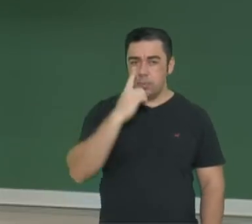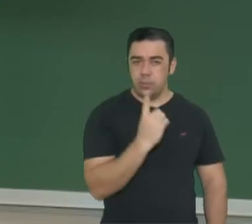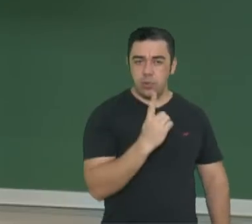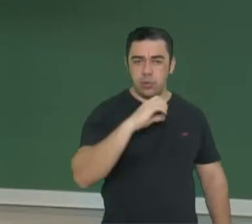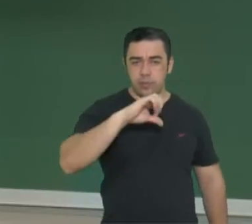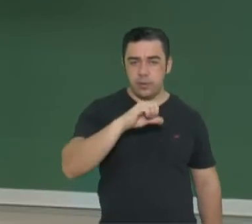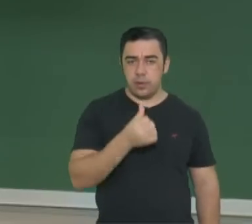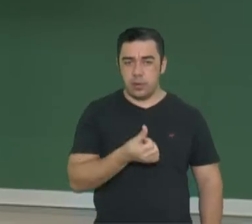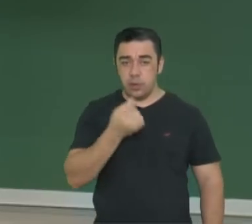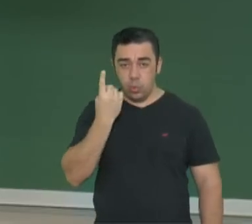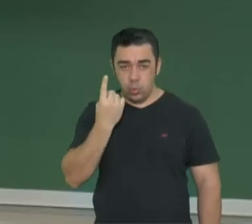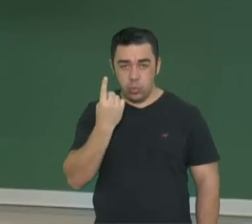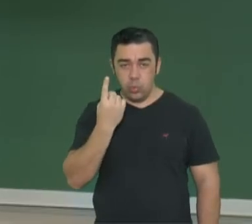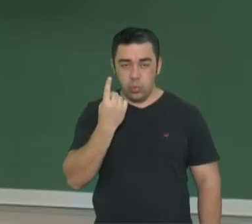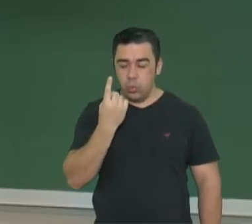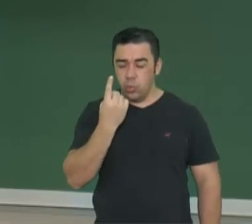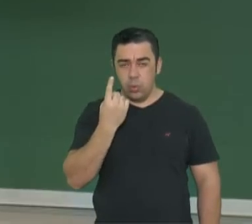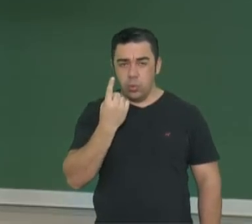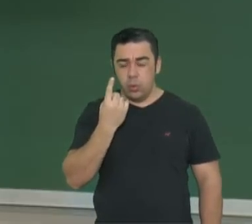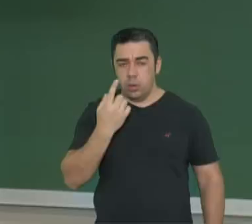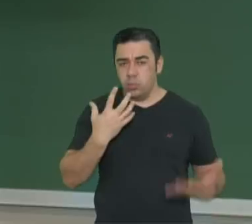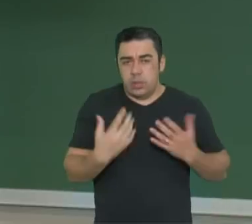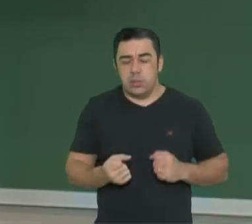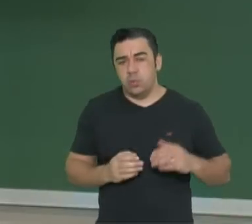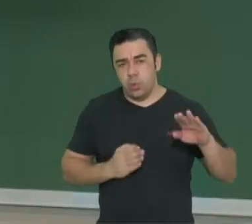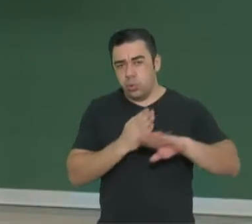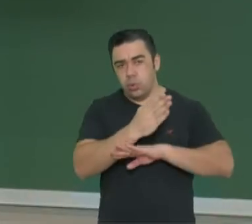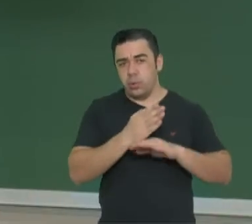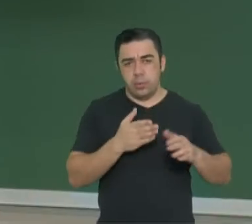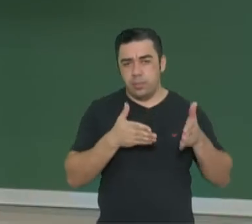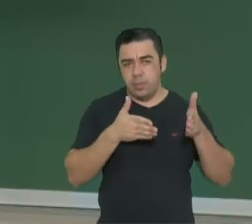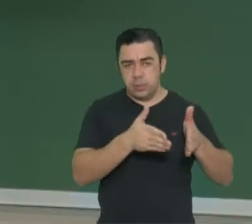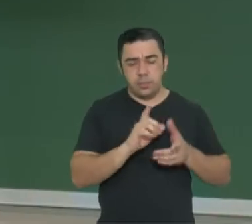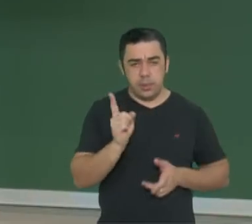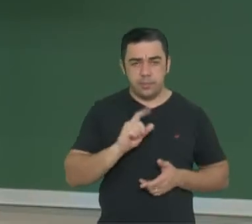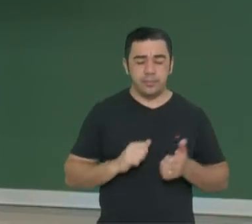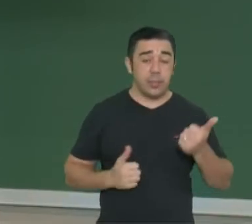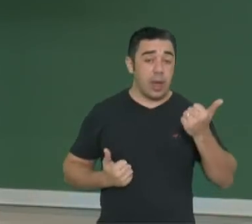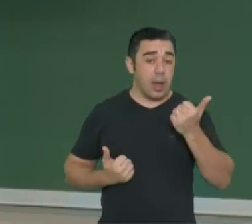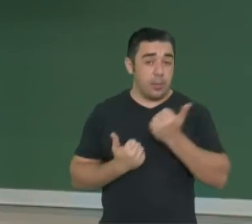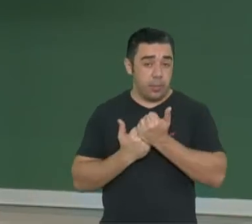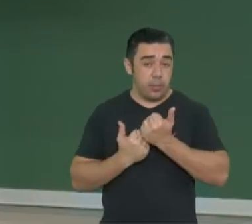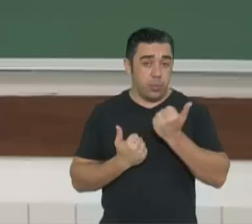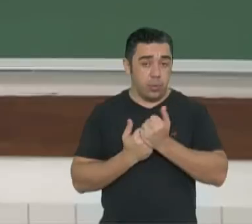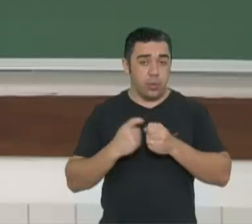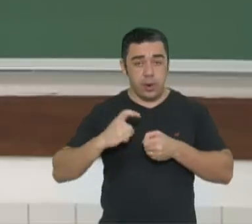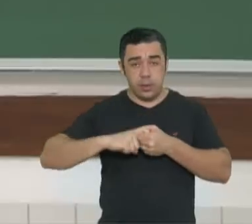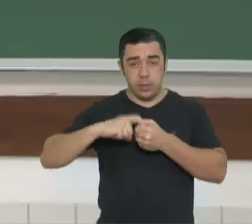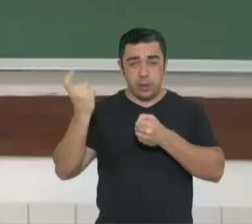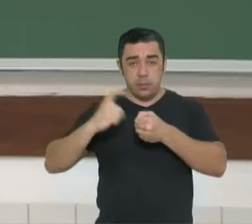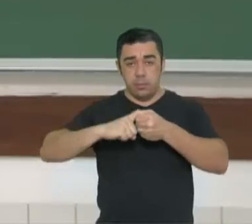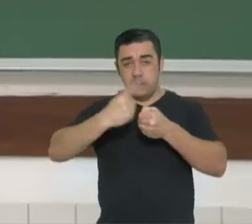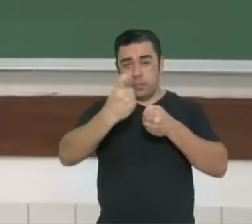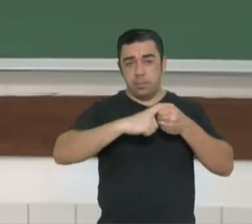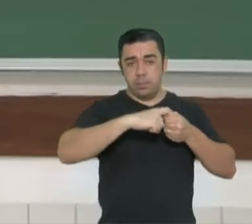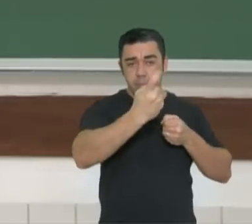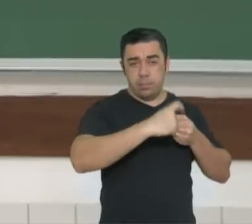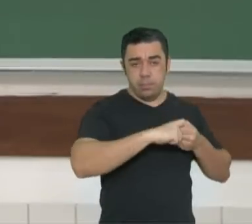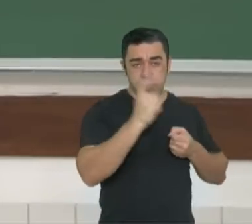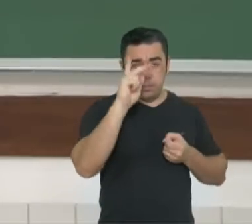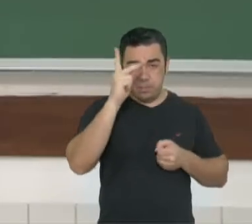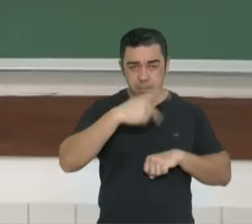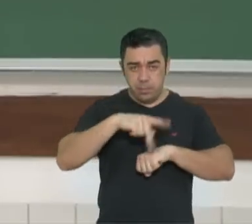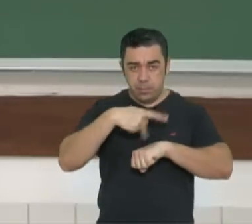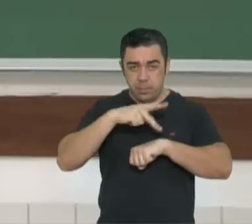gente já falou, foi contra isso. E ainda, ele declarou apoio às independências dos países africanos em relação